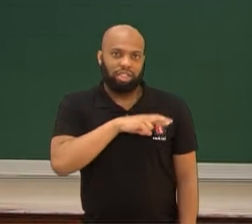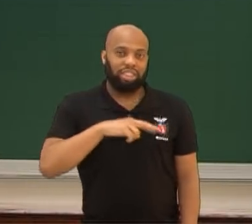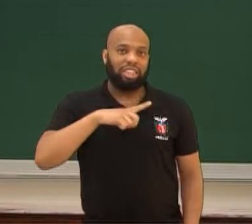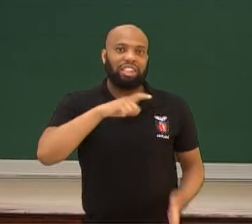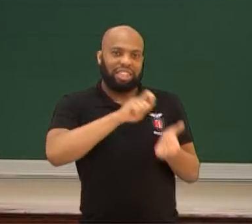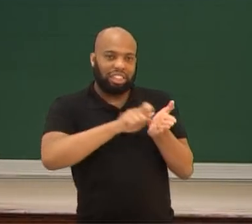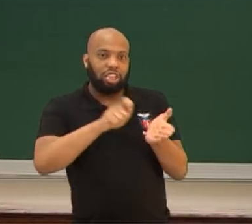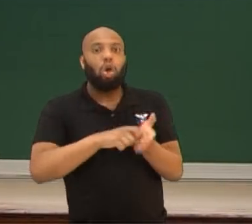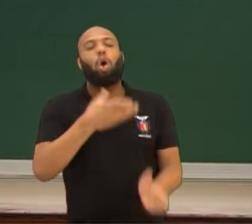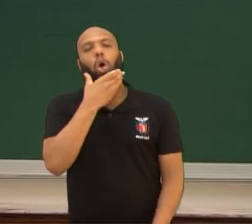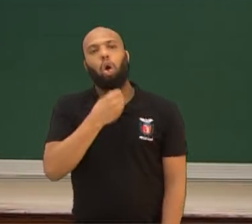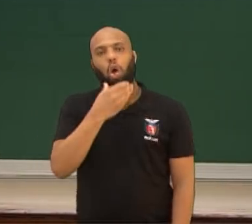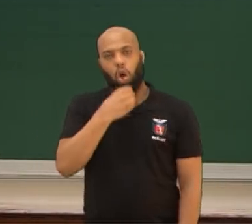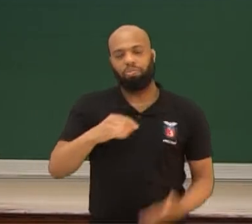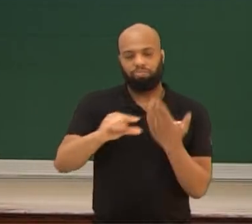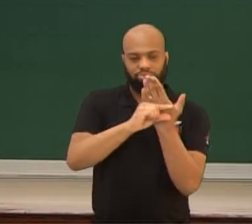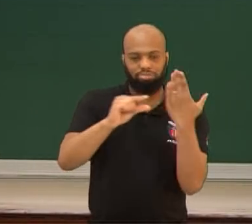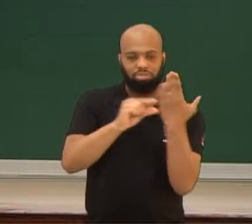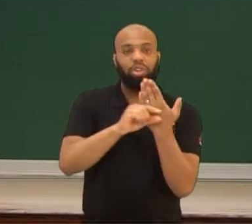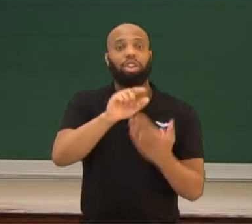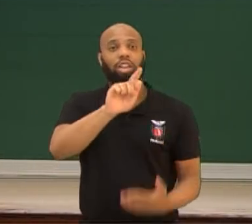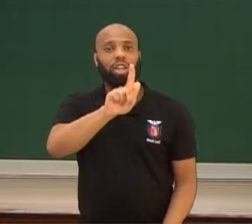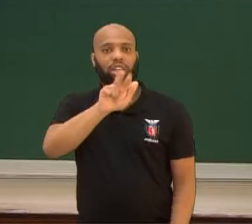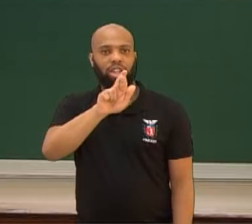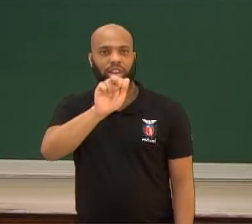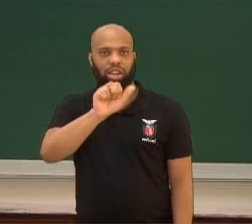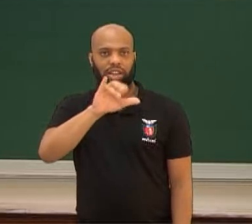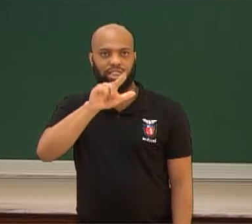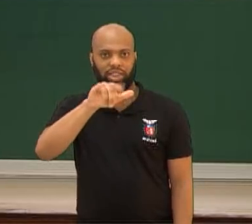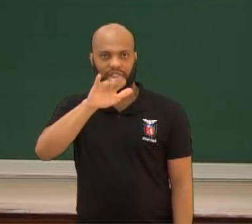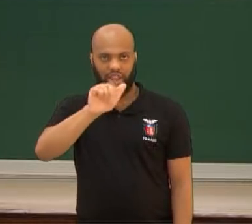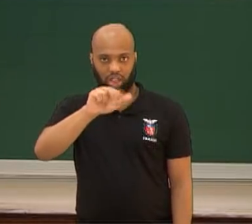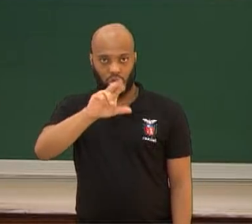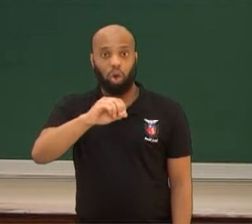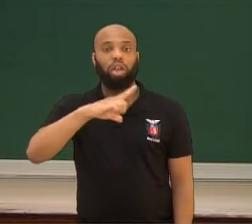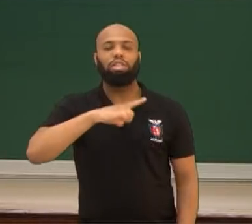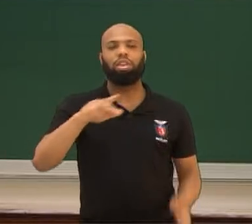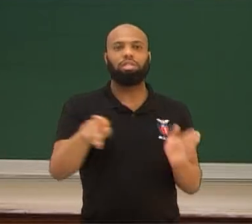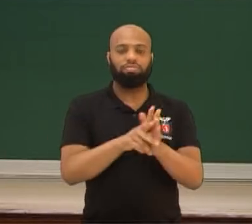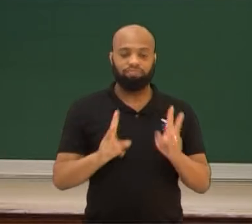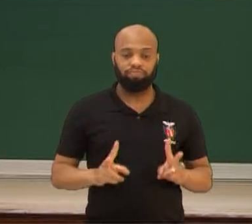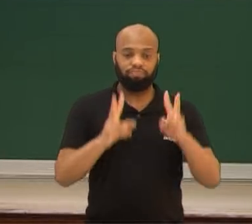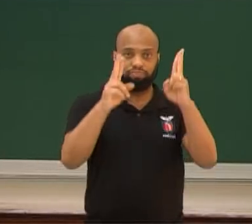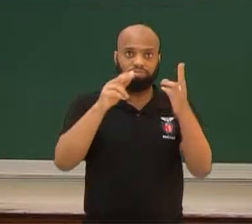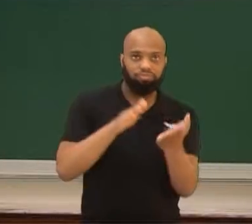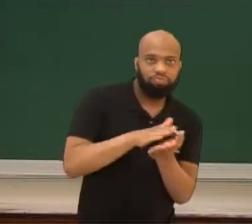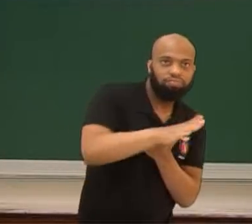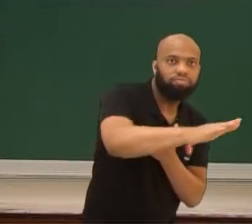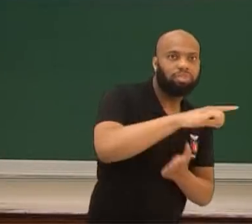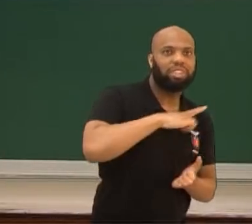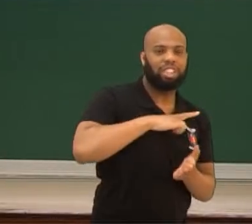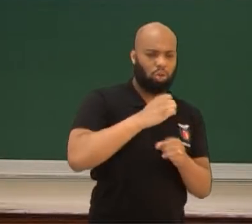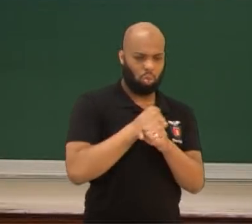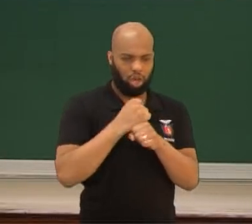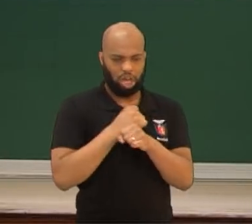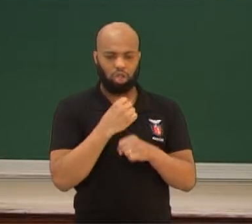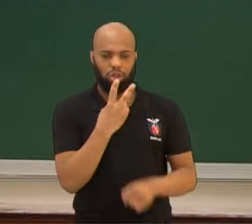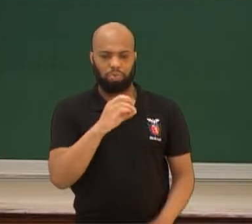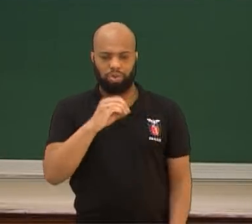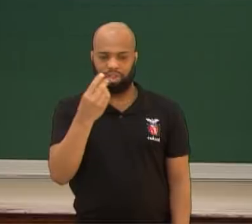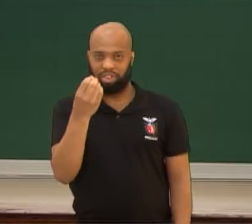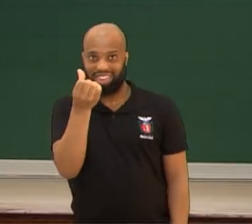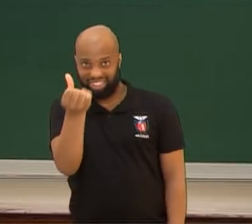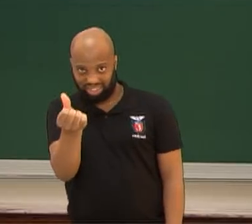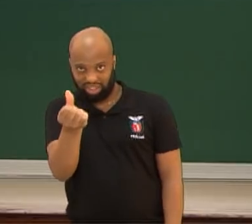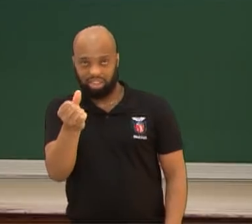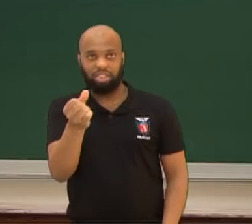escrito por Graciliano Ramos, né, e o fragmento que eu trouxe para vocês aqui foi publicado pela editora Record em 2006, no Rio de